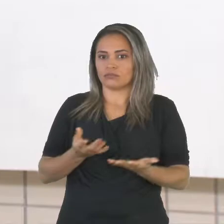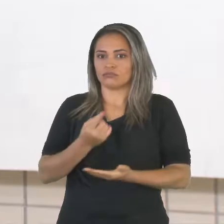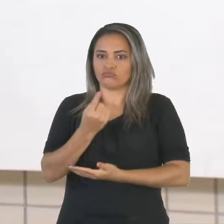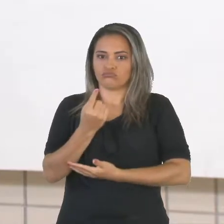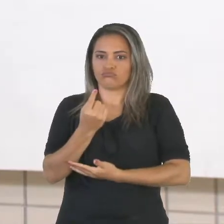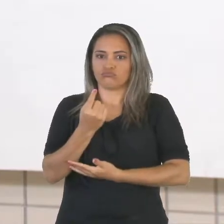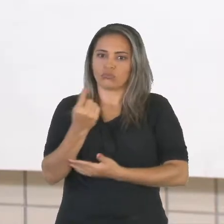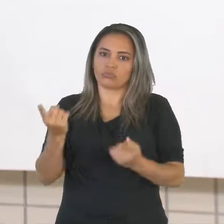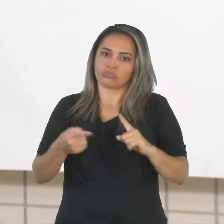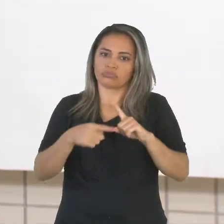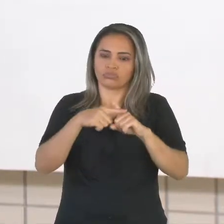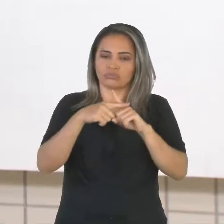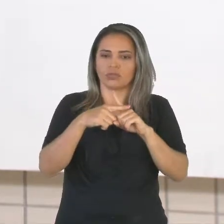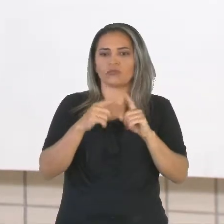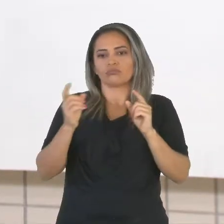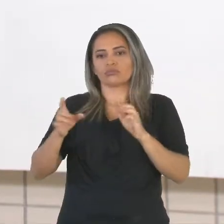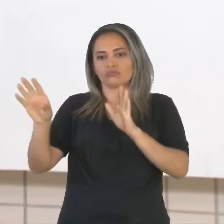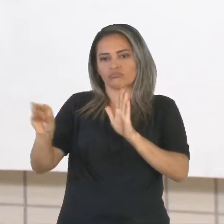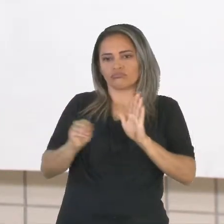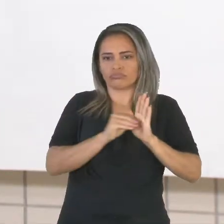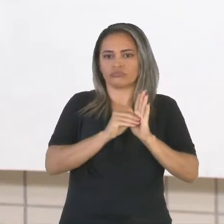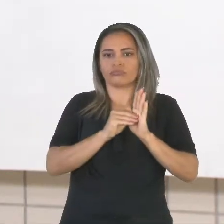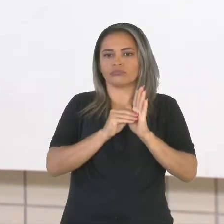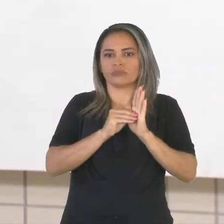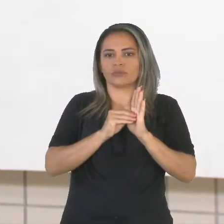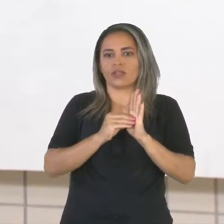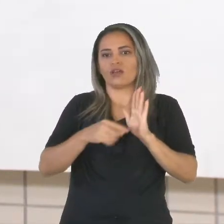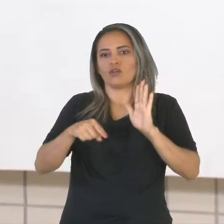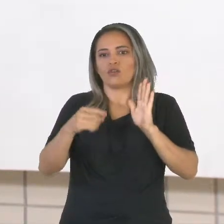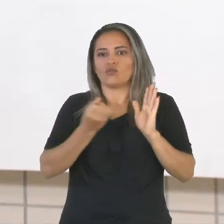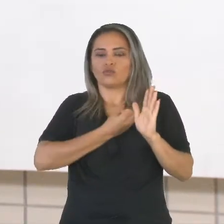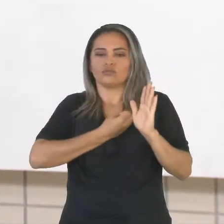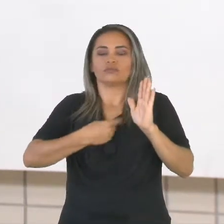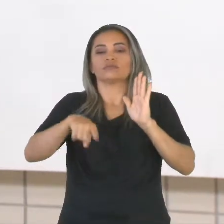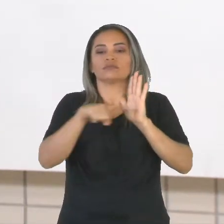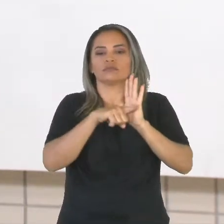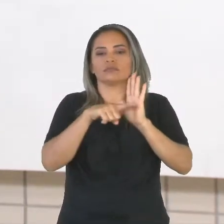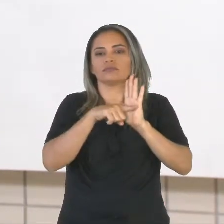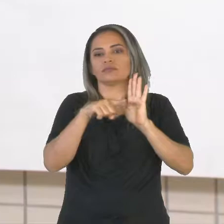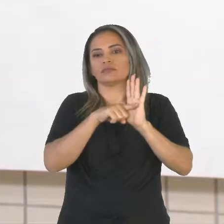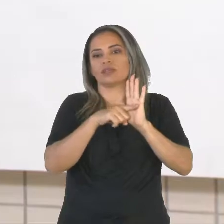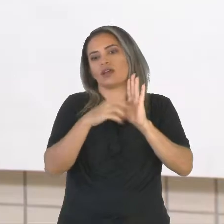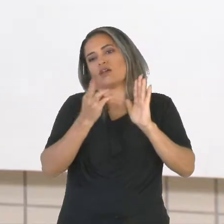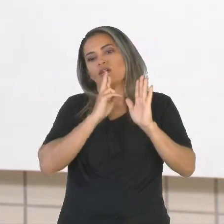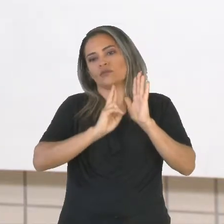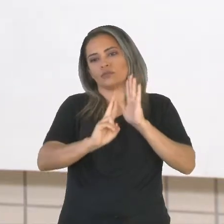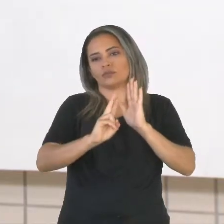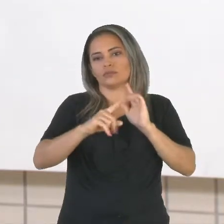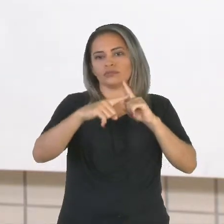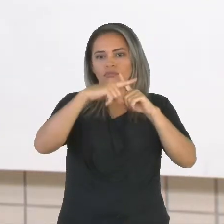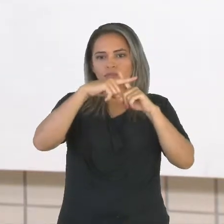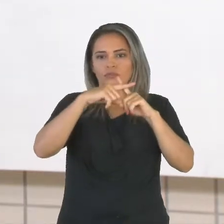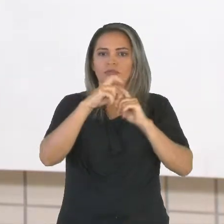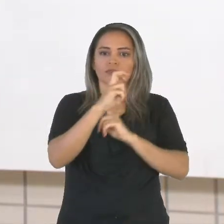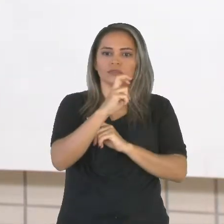1 positivo, então eu posso recolher. Número negativo elevado a expoente par, resultado positivo, 5 ao